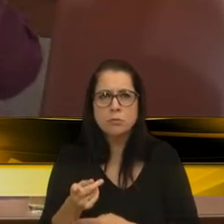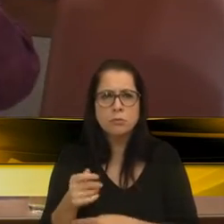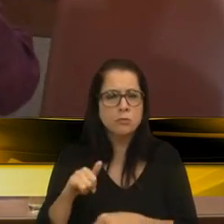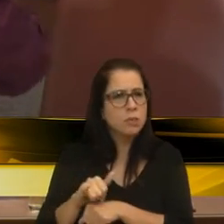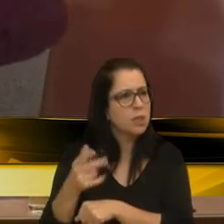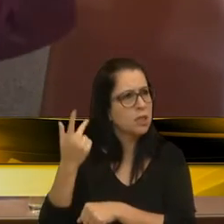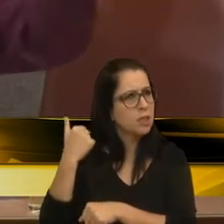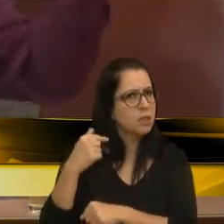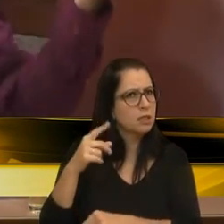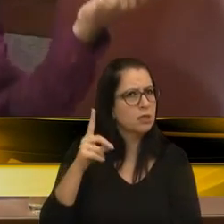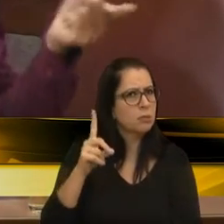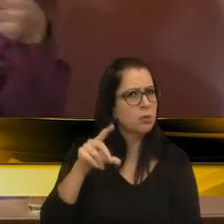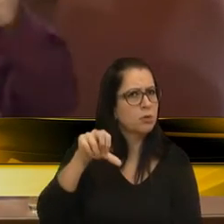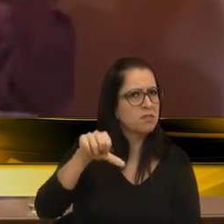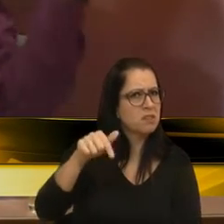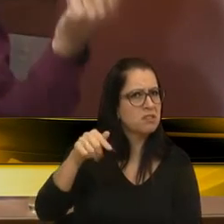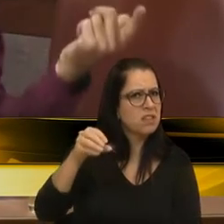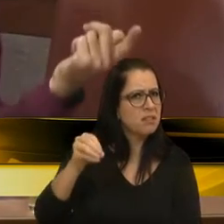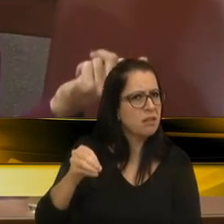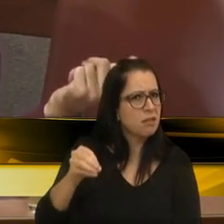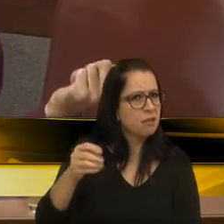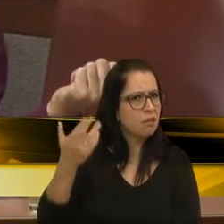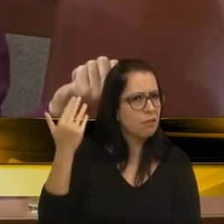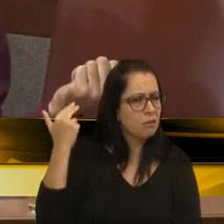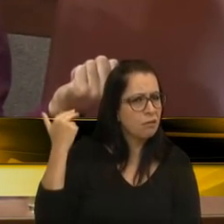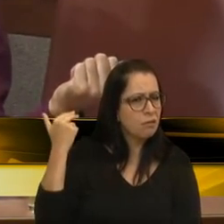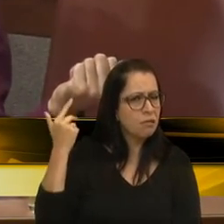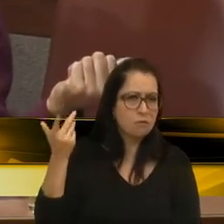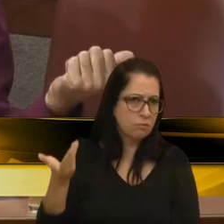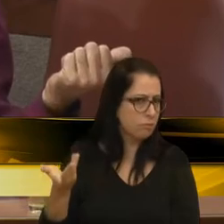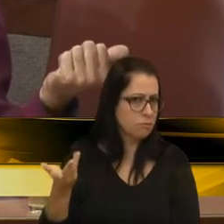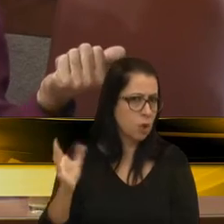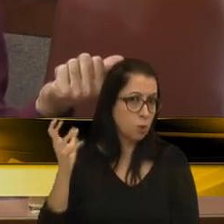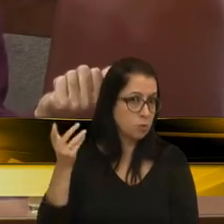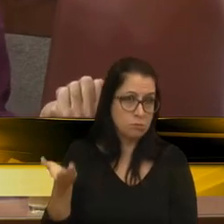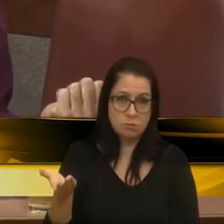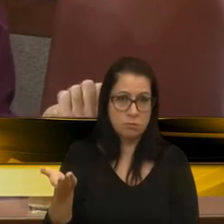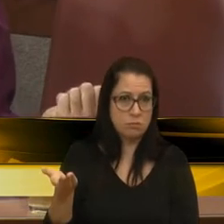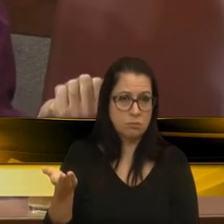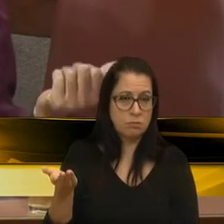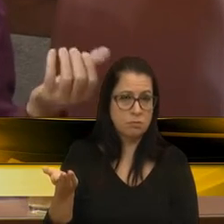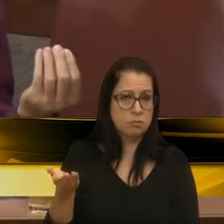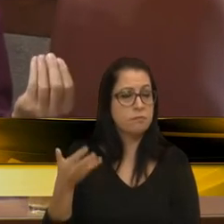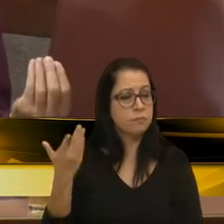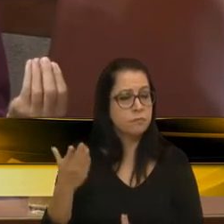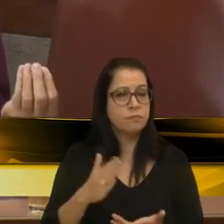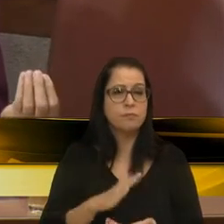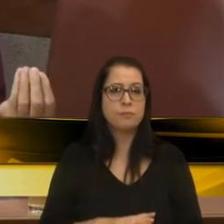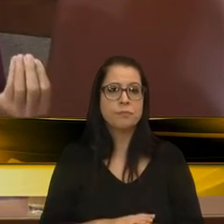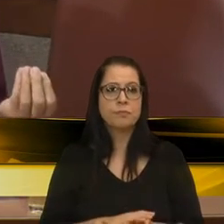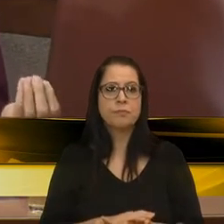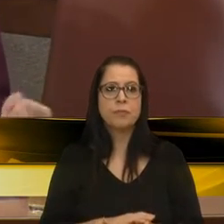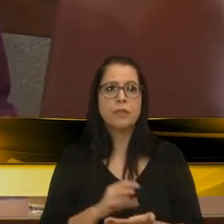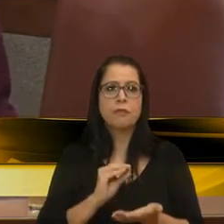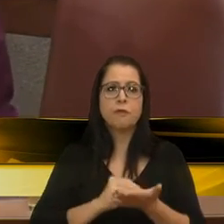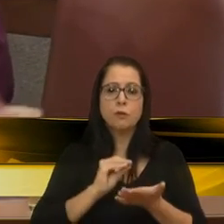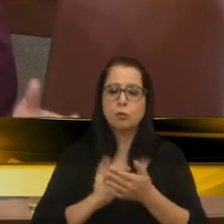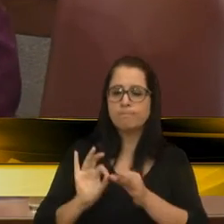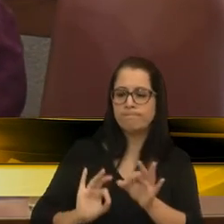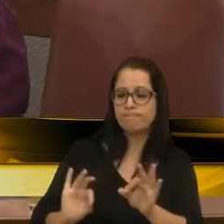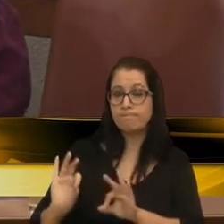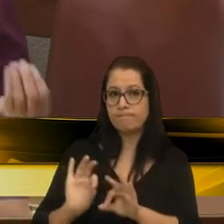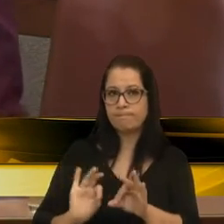desde a década dos 70, dos anos 70 lá atrás. Então faltou